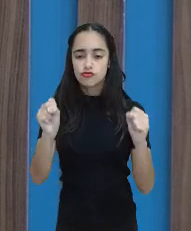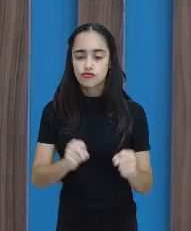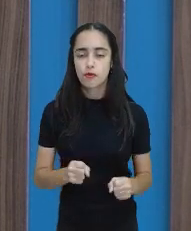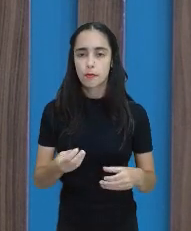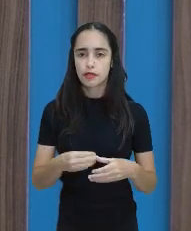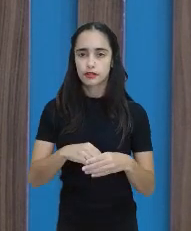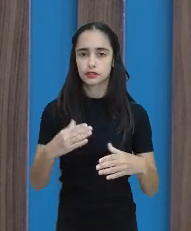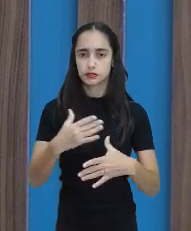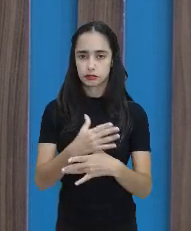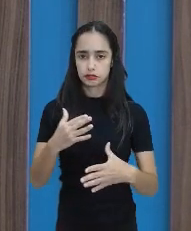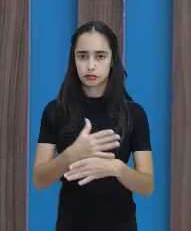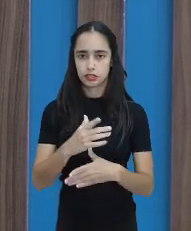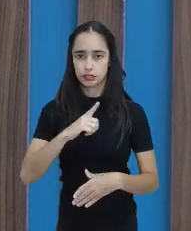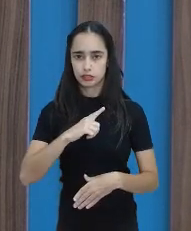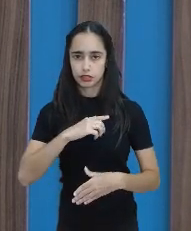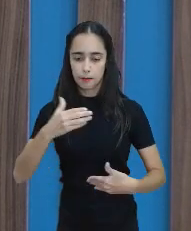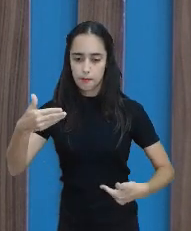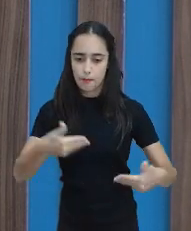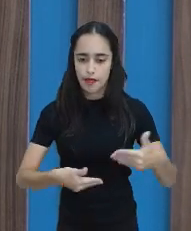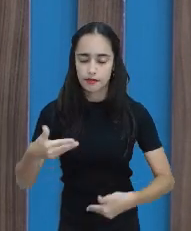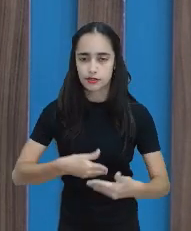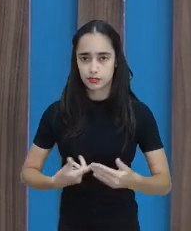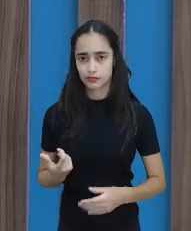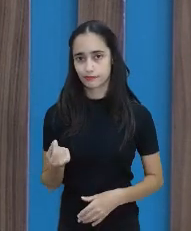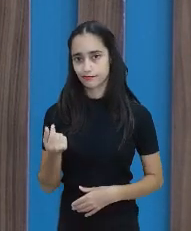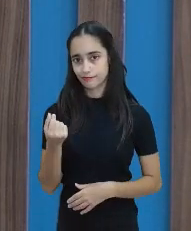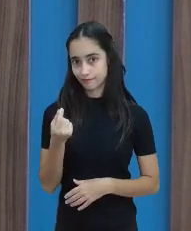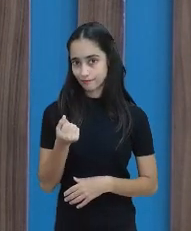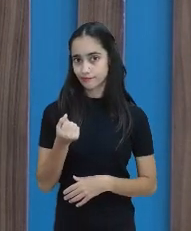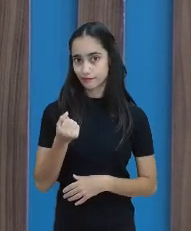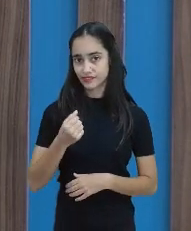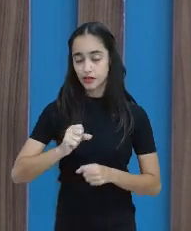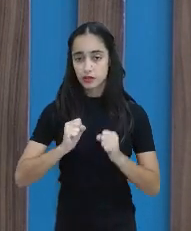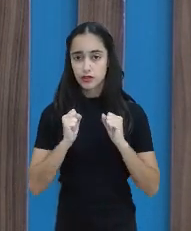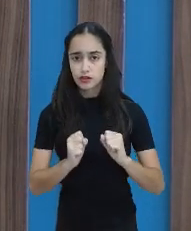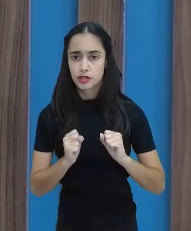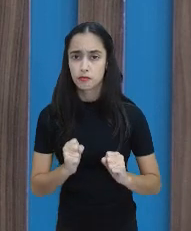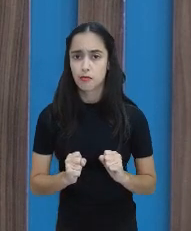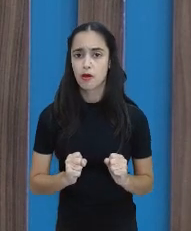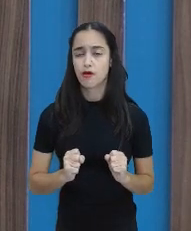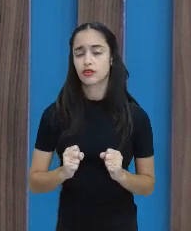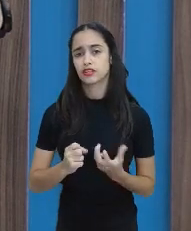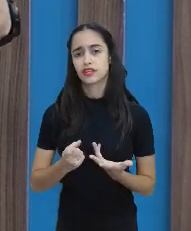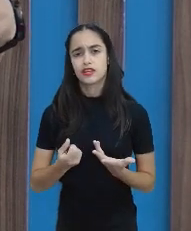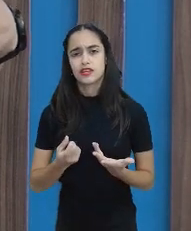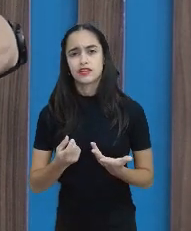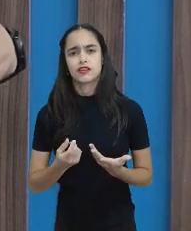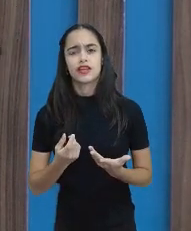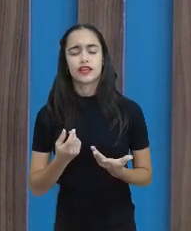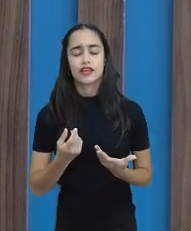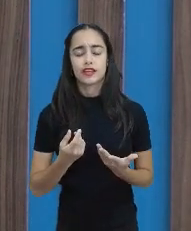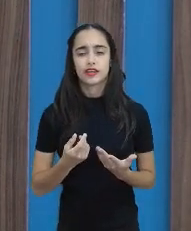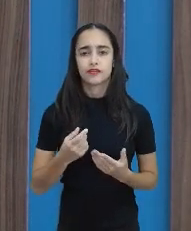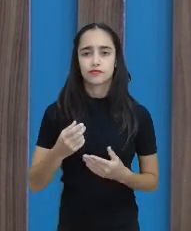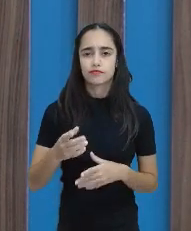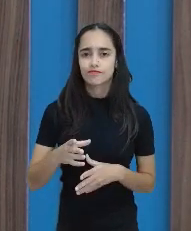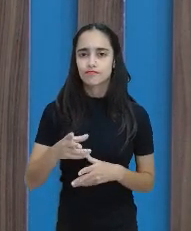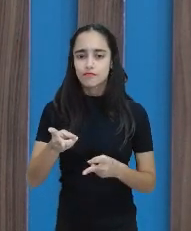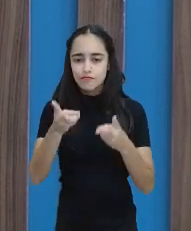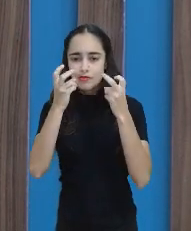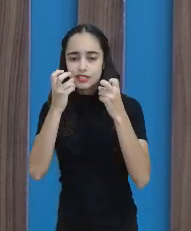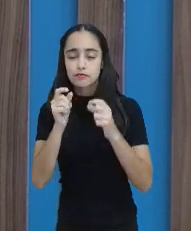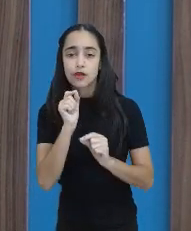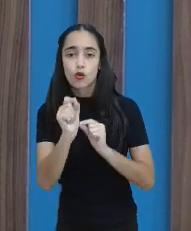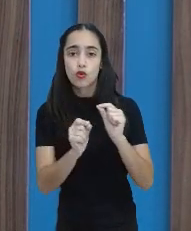um orçamento participativo, onde, por exemplo, pudesse ouvir a comunidade, né, em que poderia ser investido ali na comunidade,